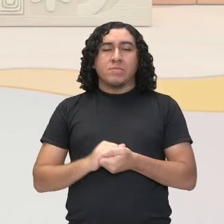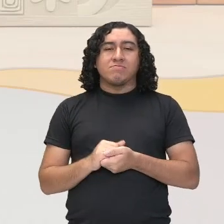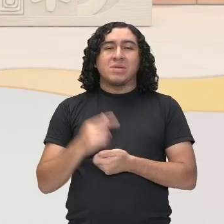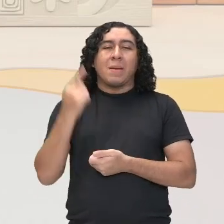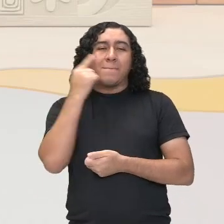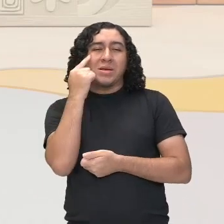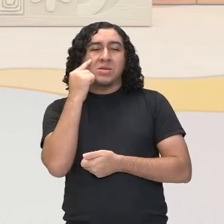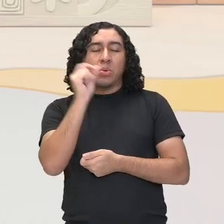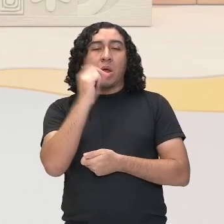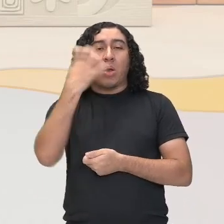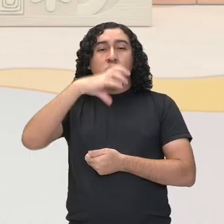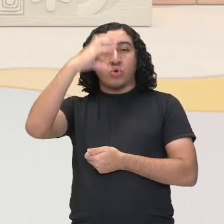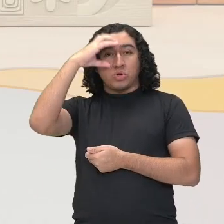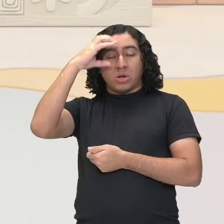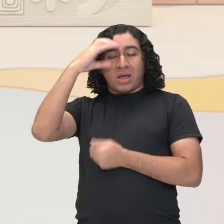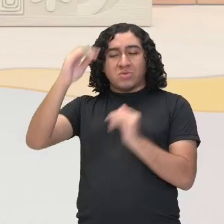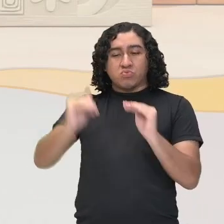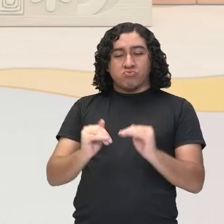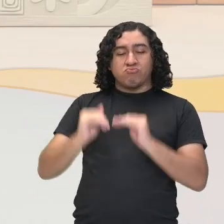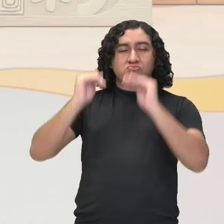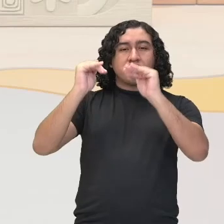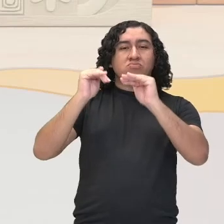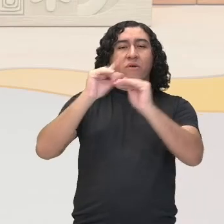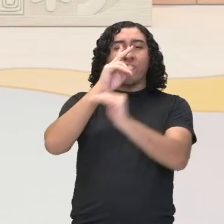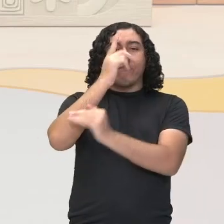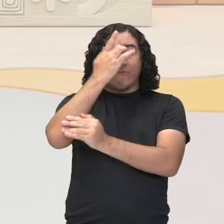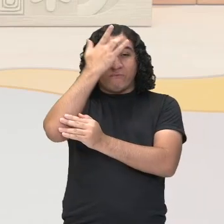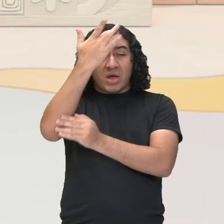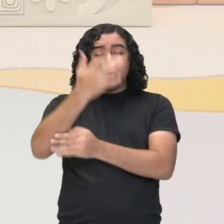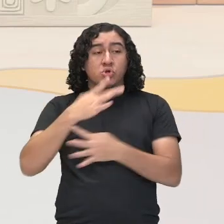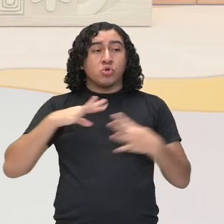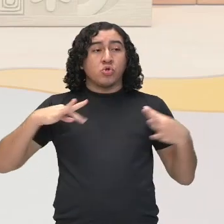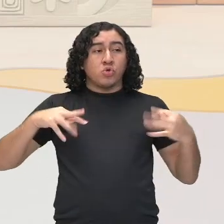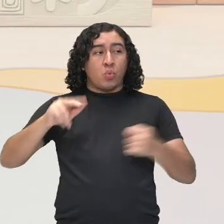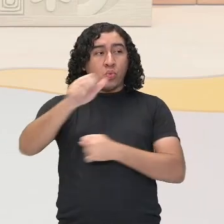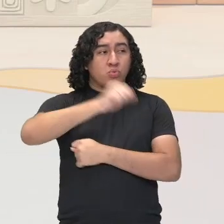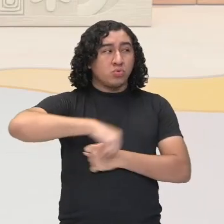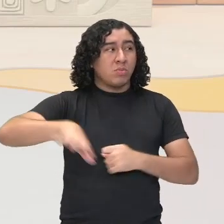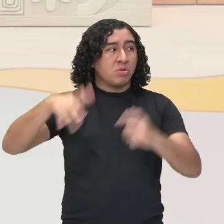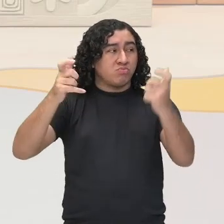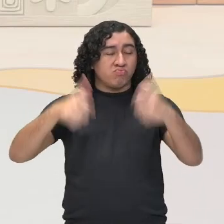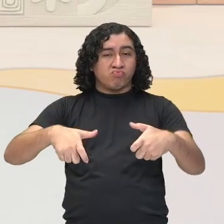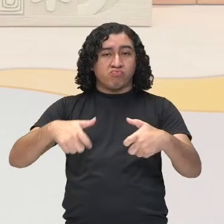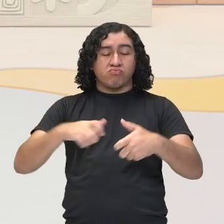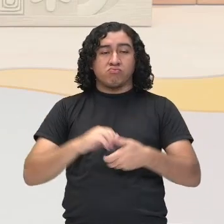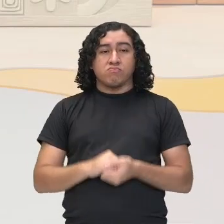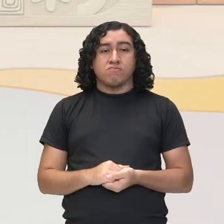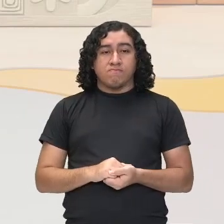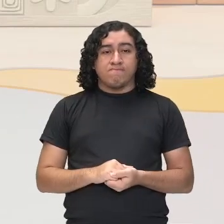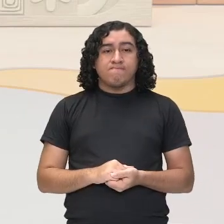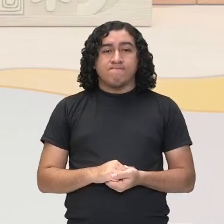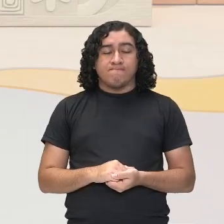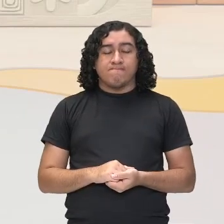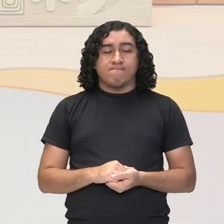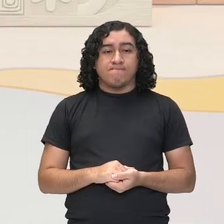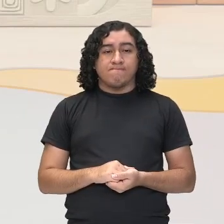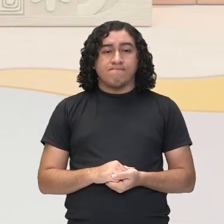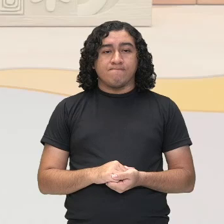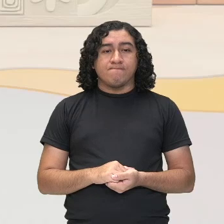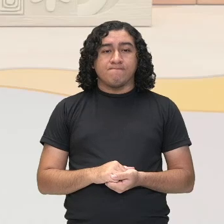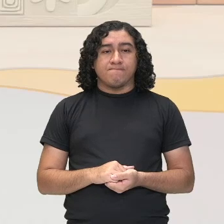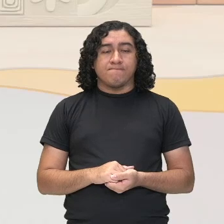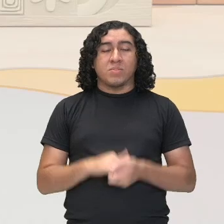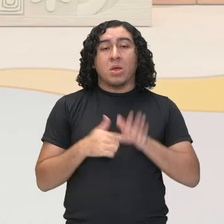autoridade monárquica alcança facilmente todo o território nacional. Ou seja, nos é passado a ideia